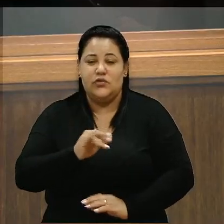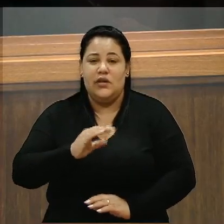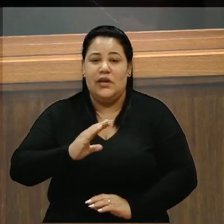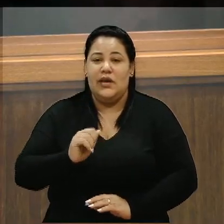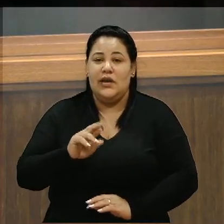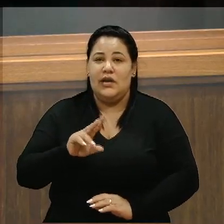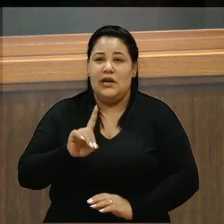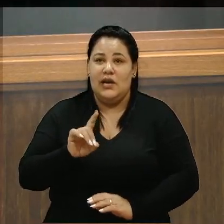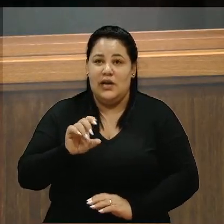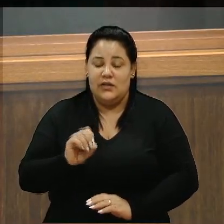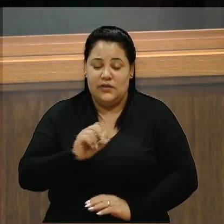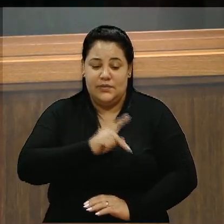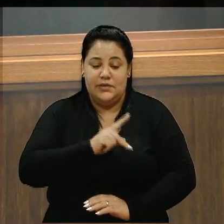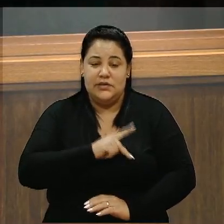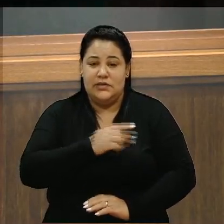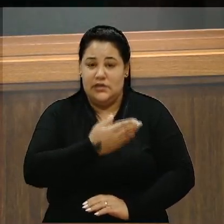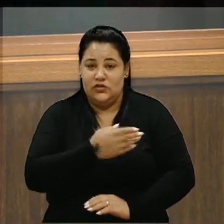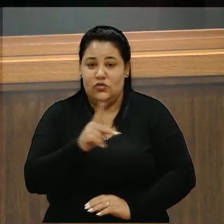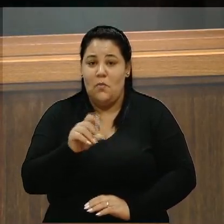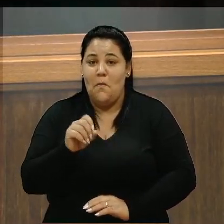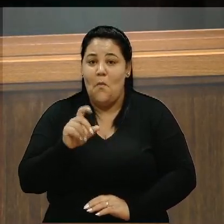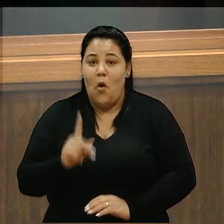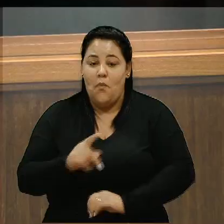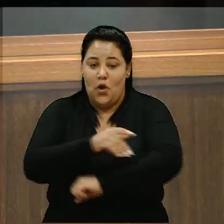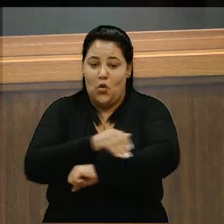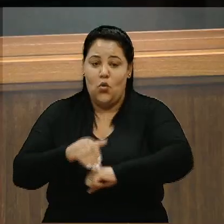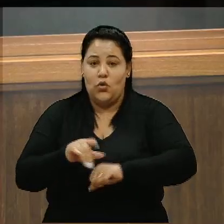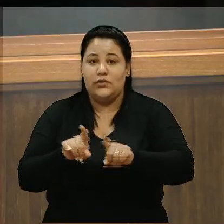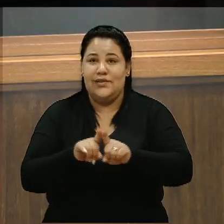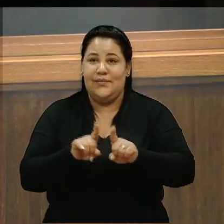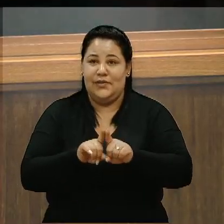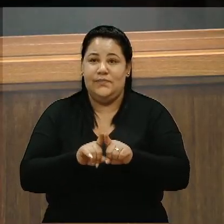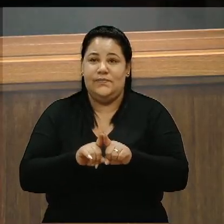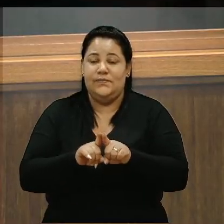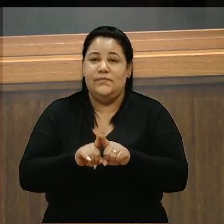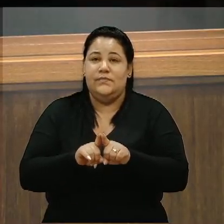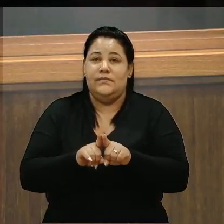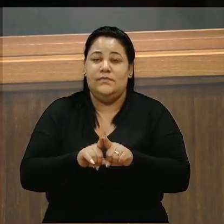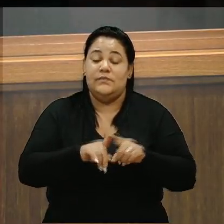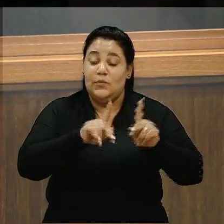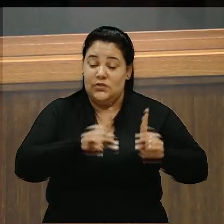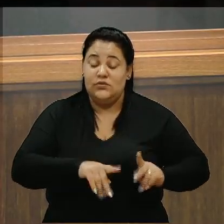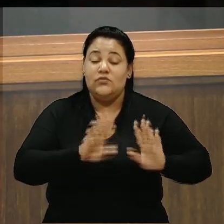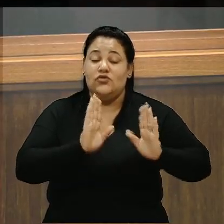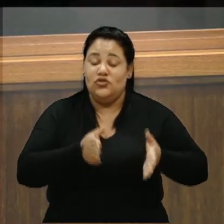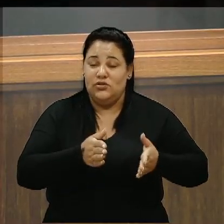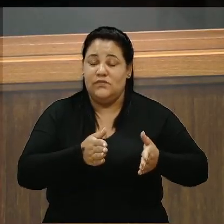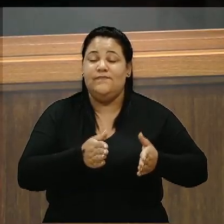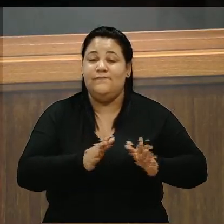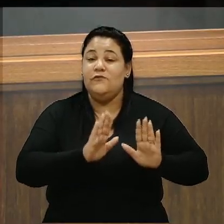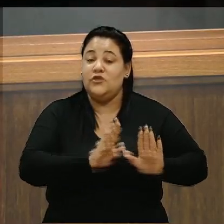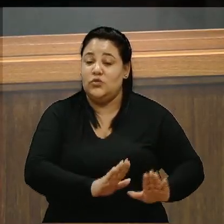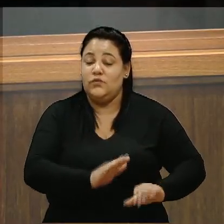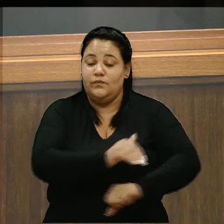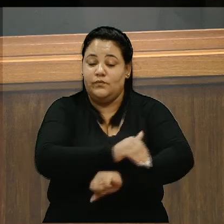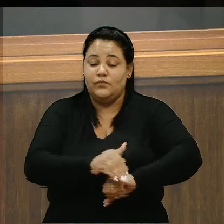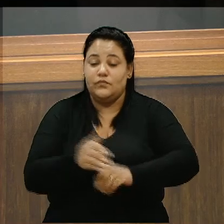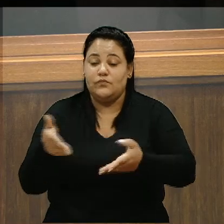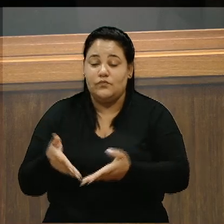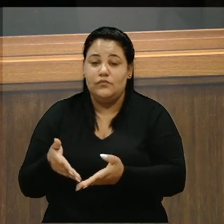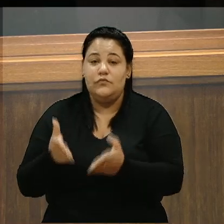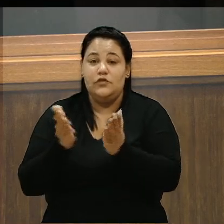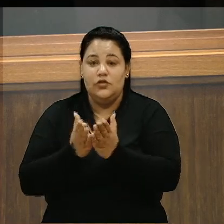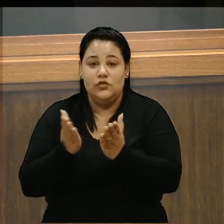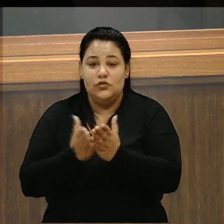que é presidente do Comitê Pop Rua, ele também foi um morador em situação de rua. Hoje ele estuda, trabalha